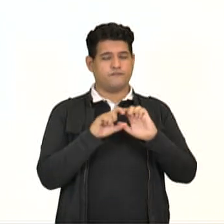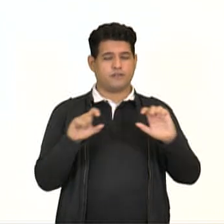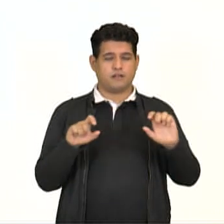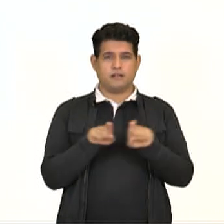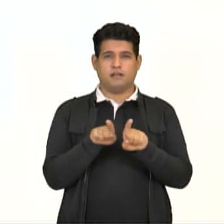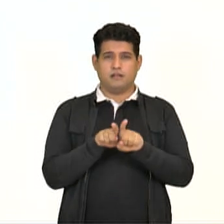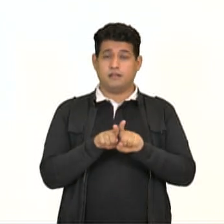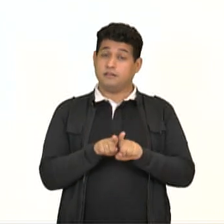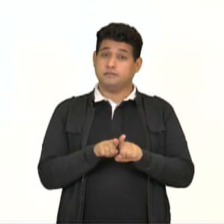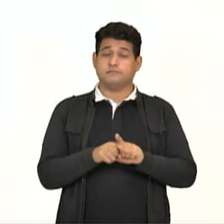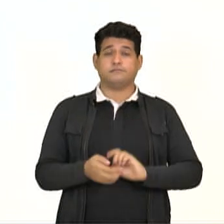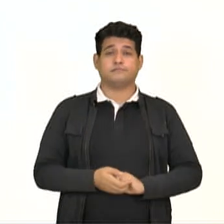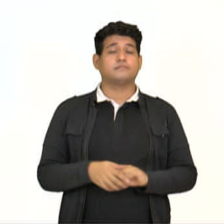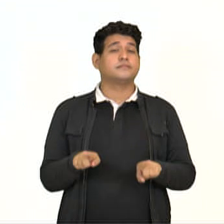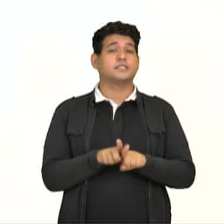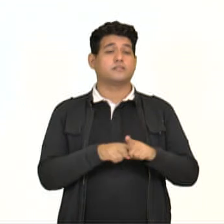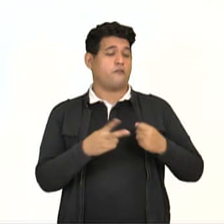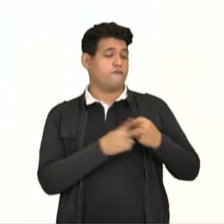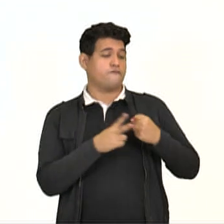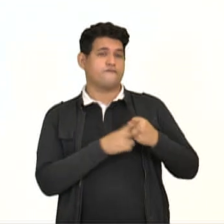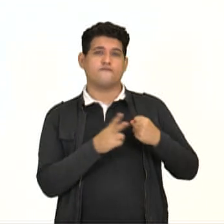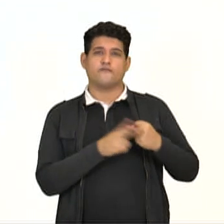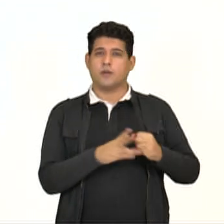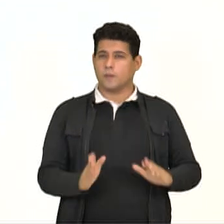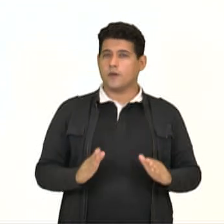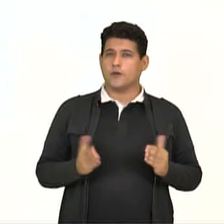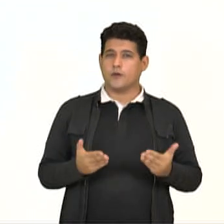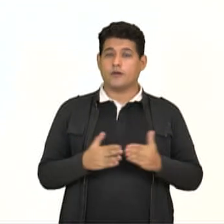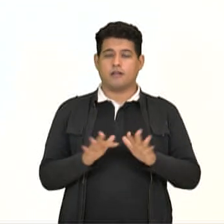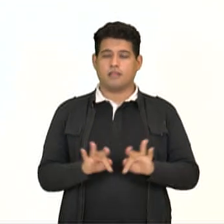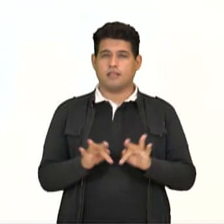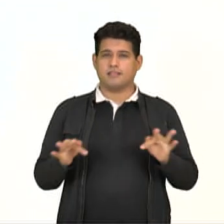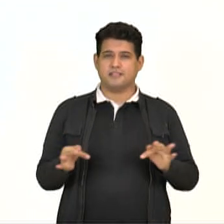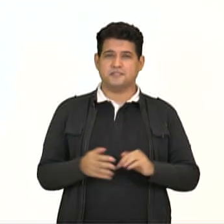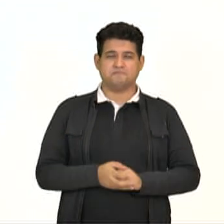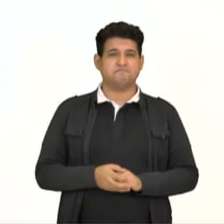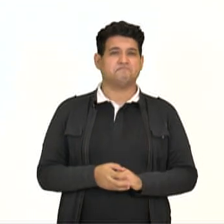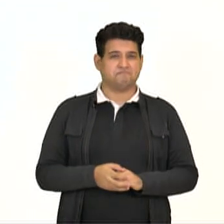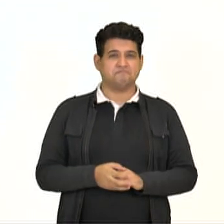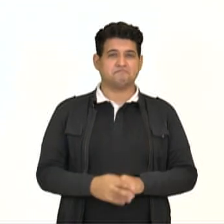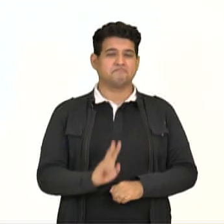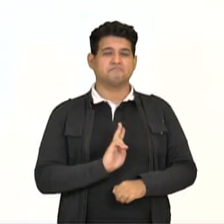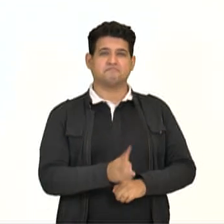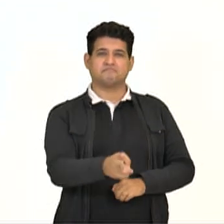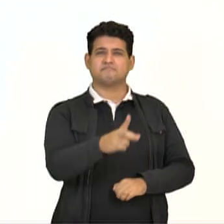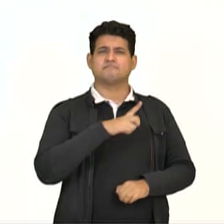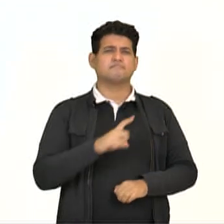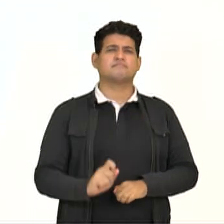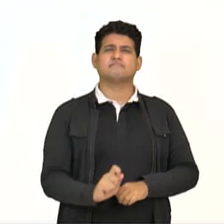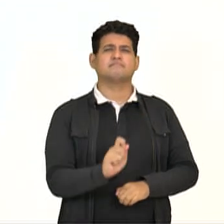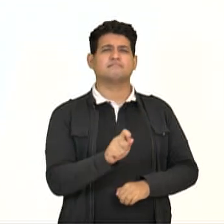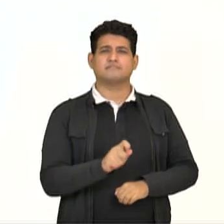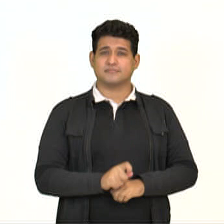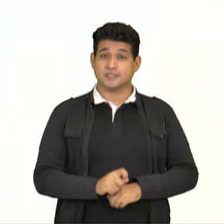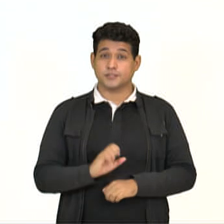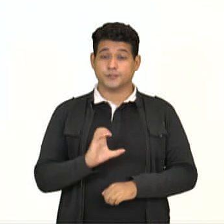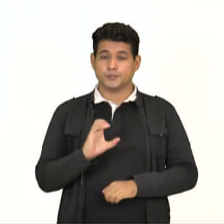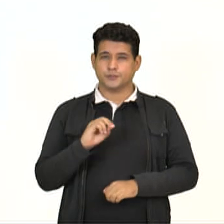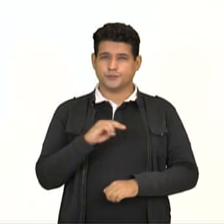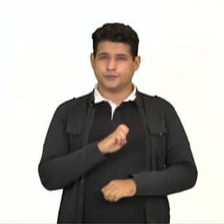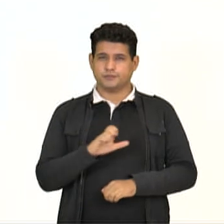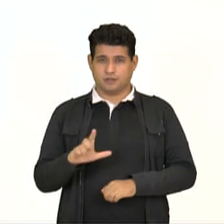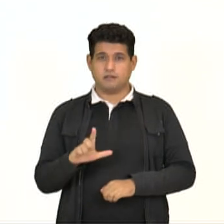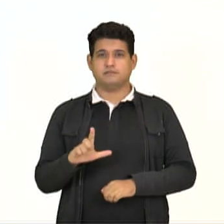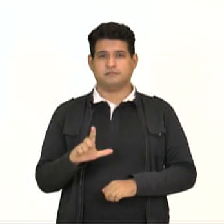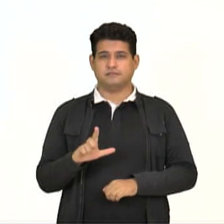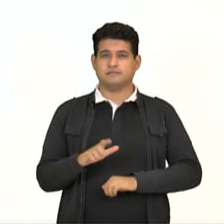condicionais, e o verbo no presente simples. Sempre a oração condicional, que a gente